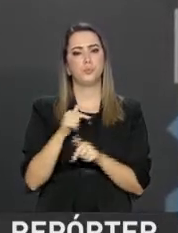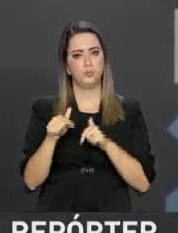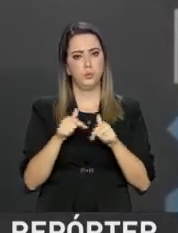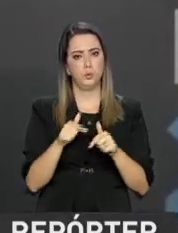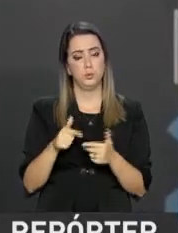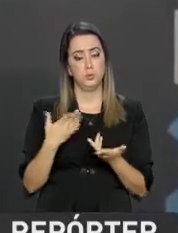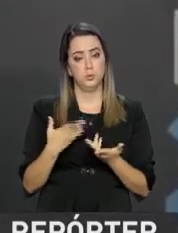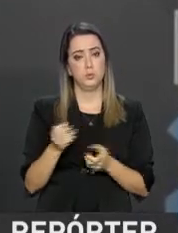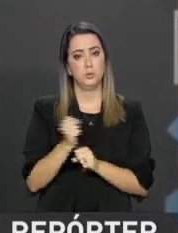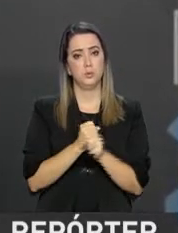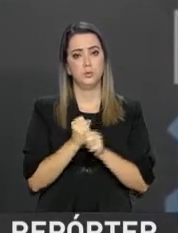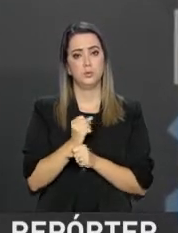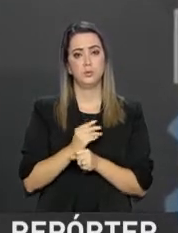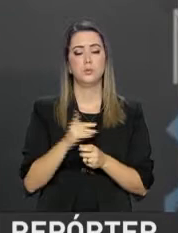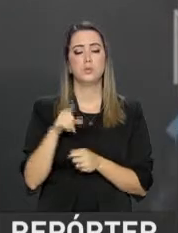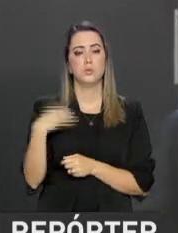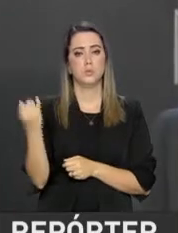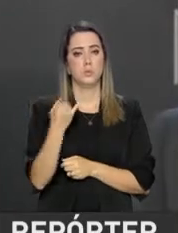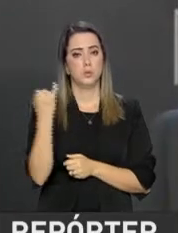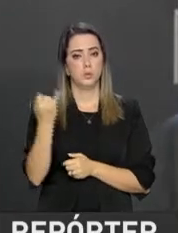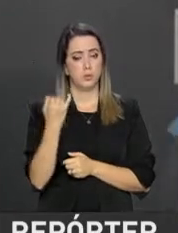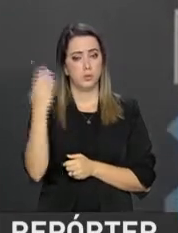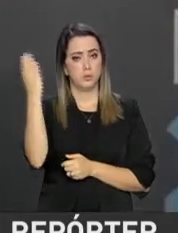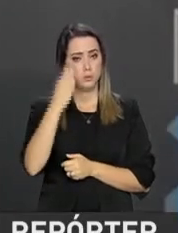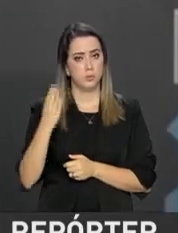oportunidade de investimento e que é o mais